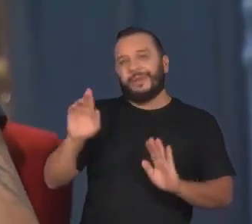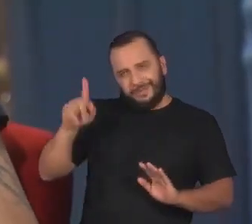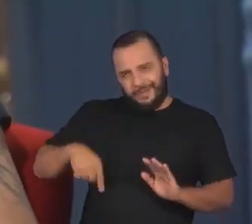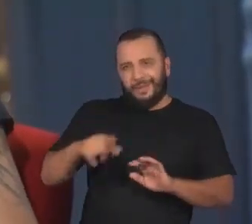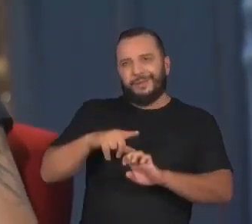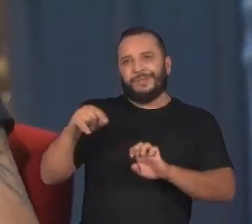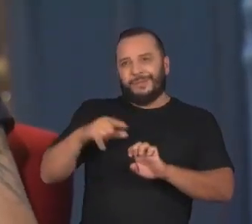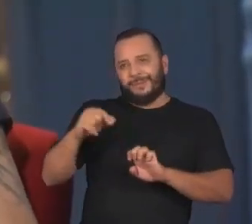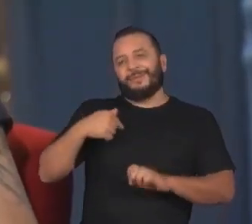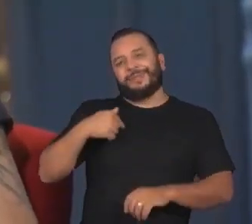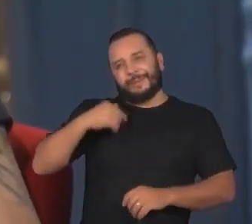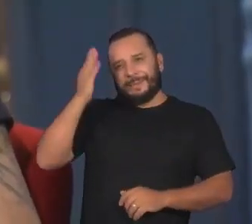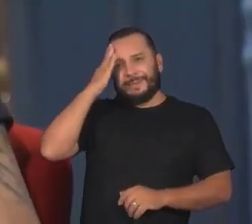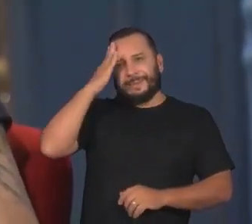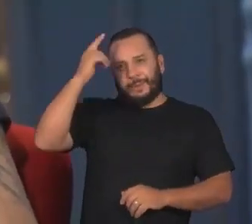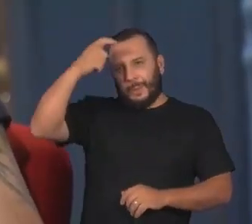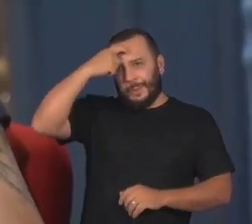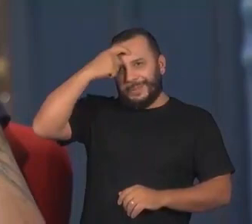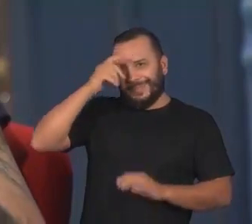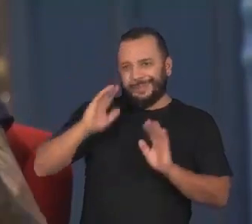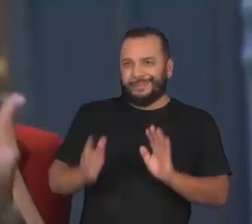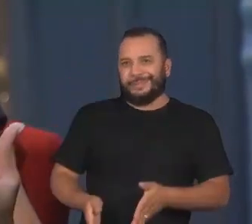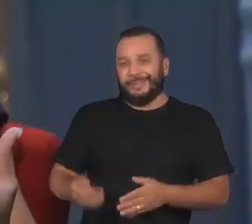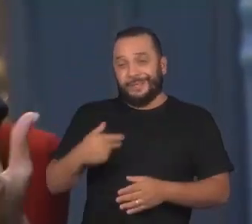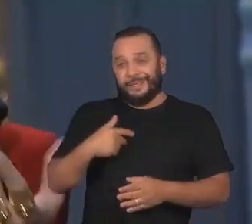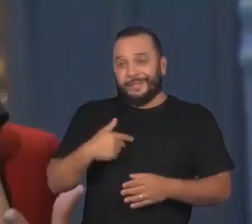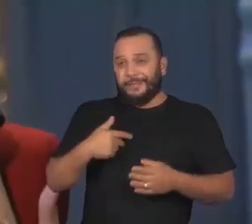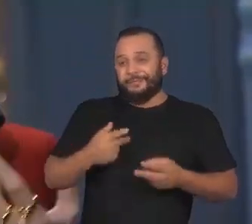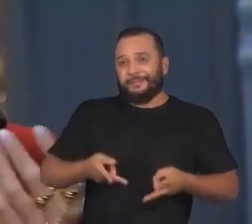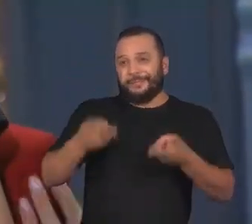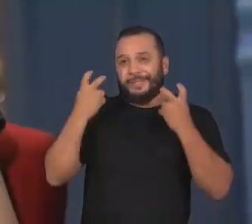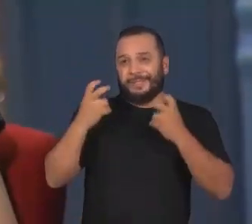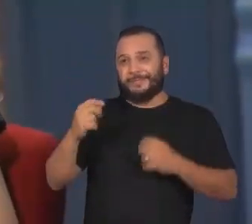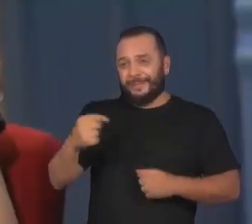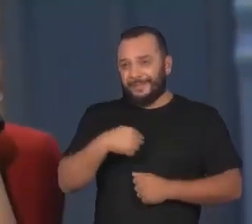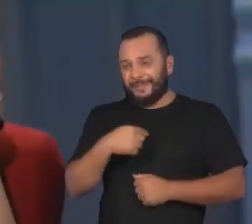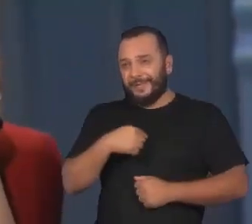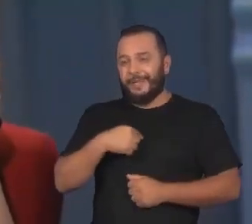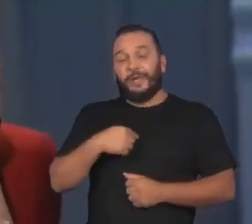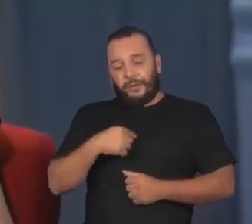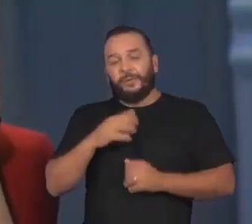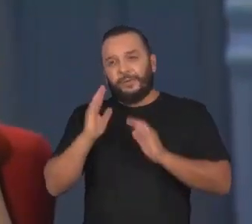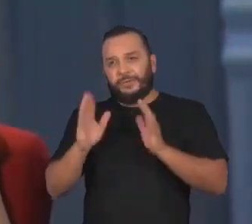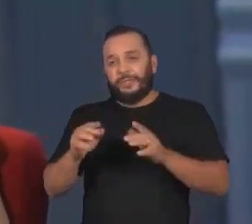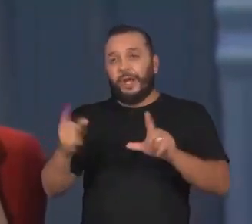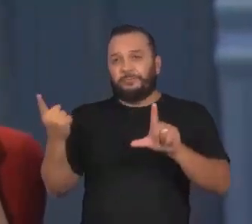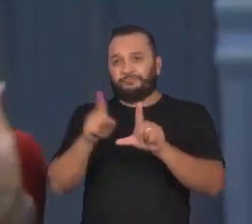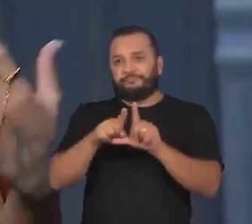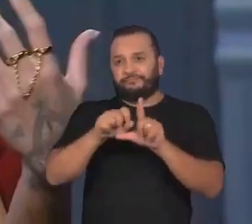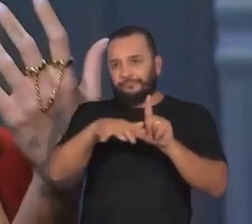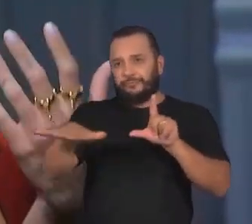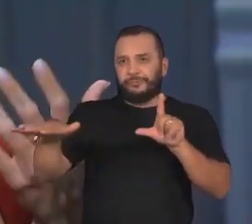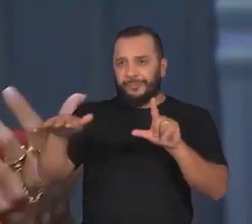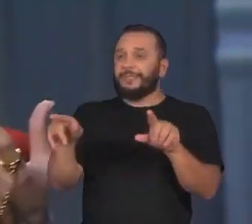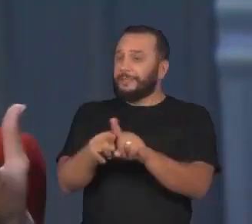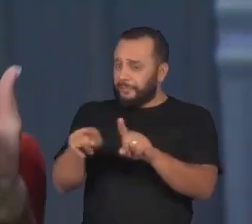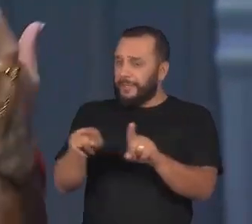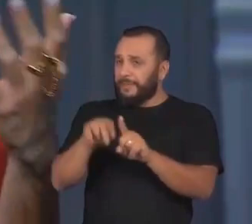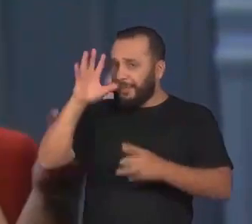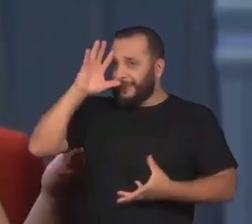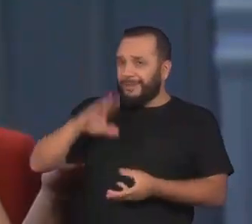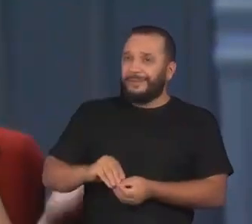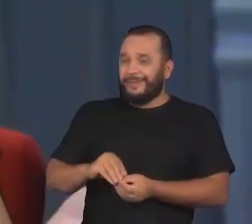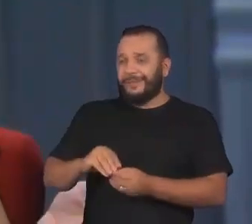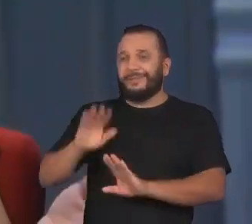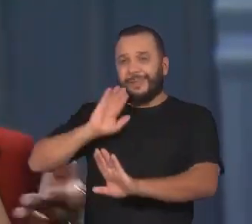pude me dar conta tá tempo e consegui me descobrir nesse lugar de ser uma criadora de conteúdo e entender a indústria que eu estava